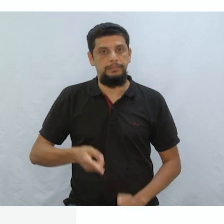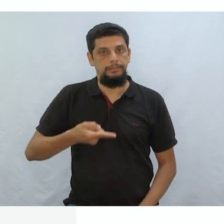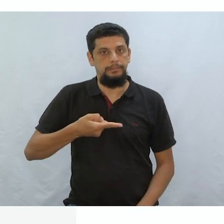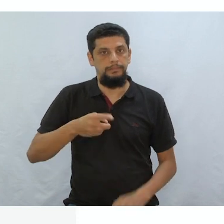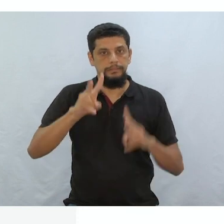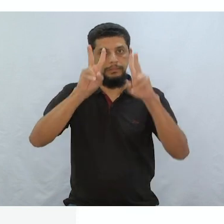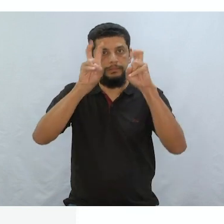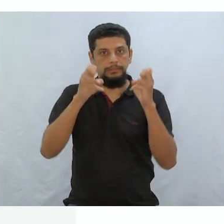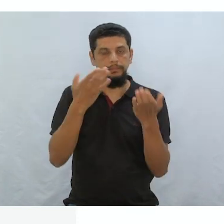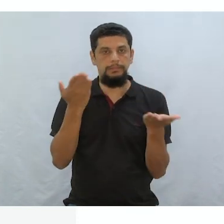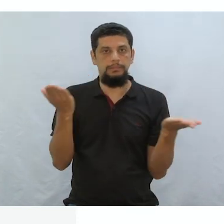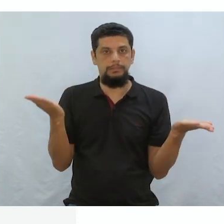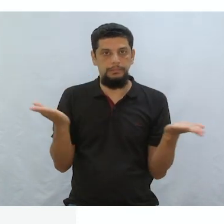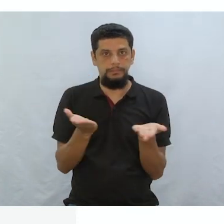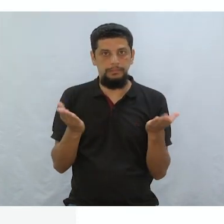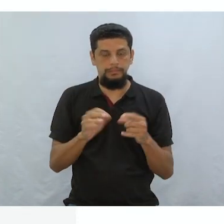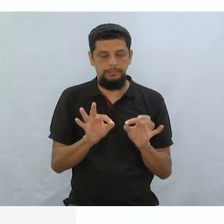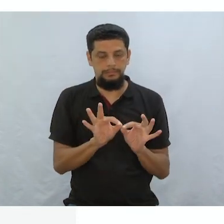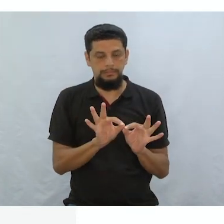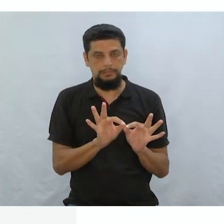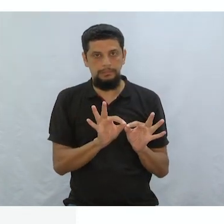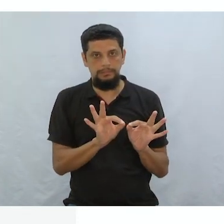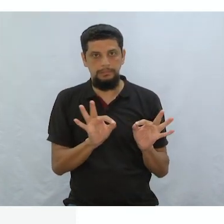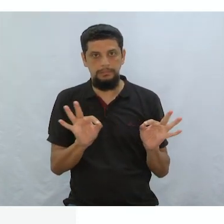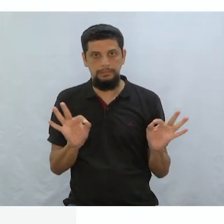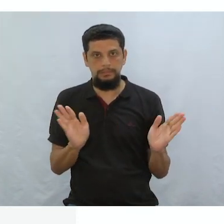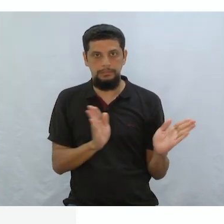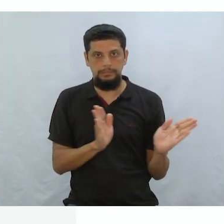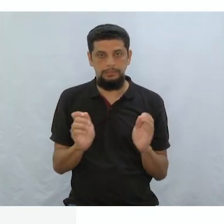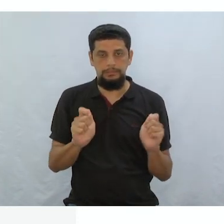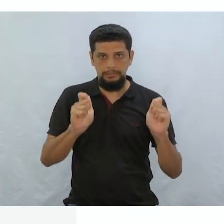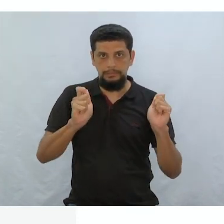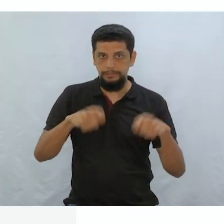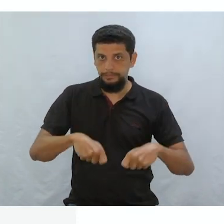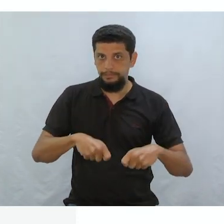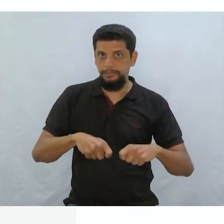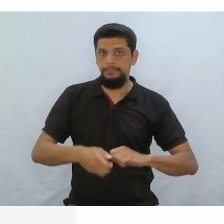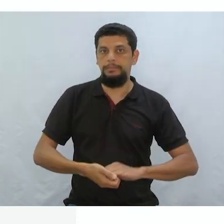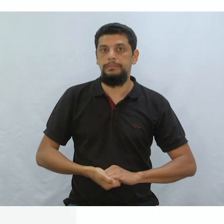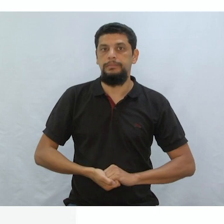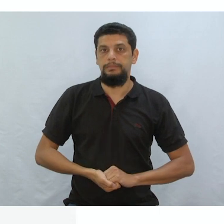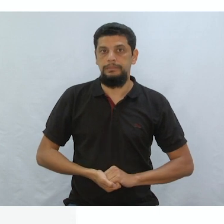O nosso tema de hoje será a medida de capacidade.